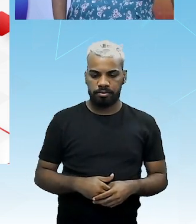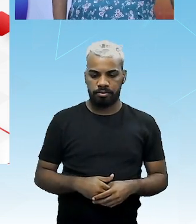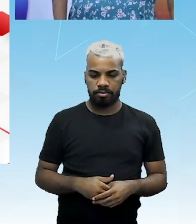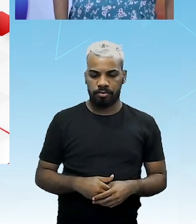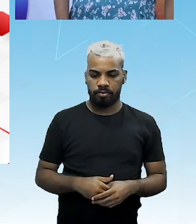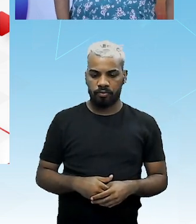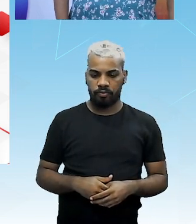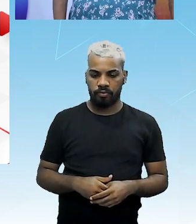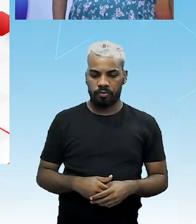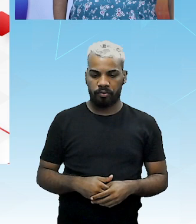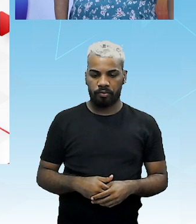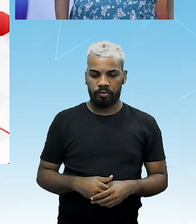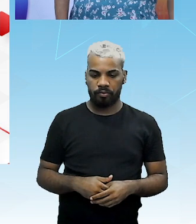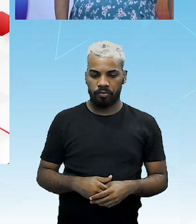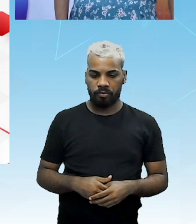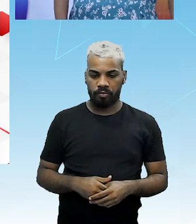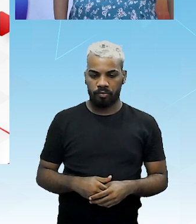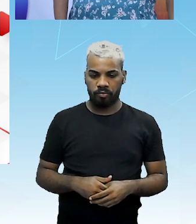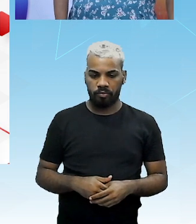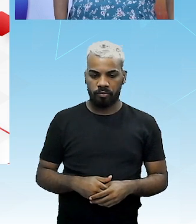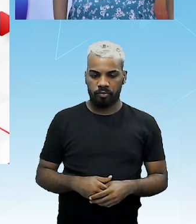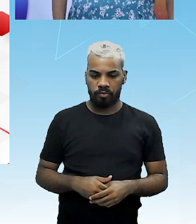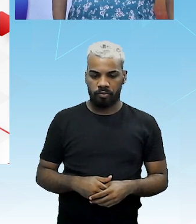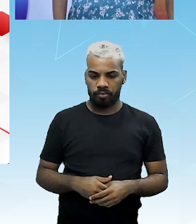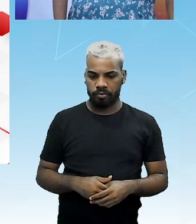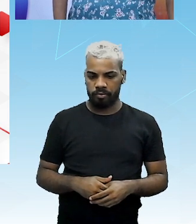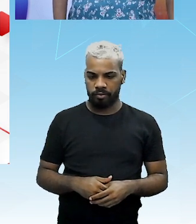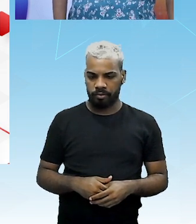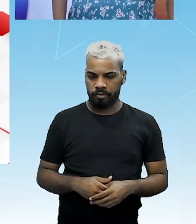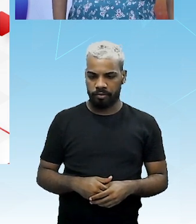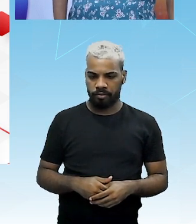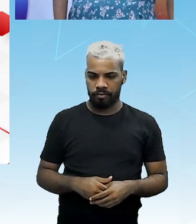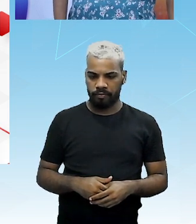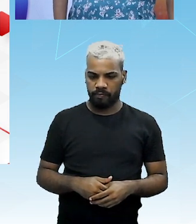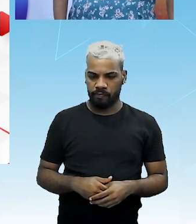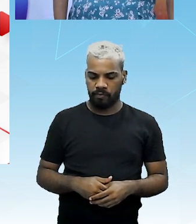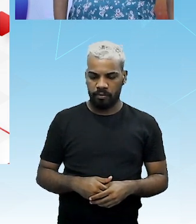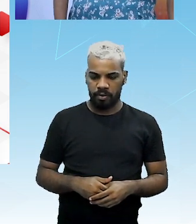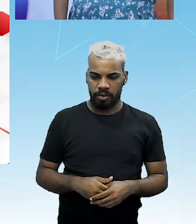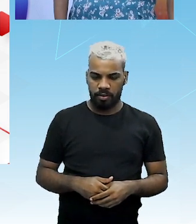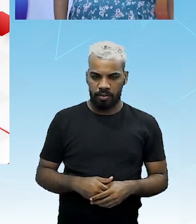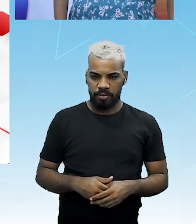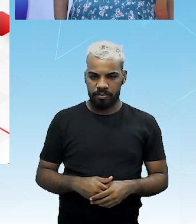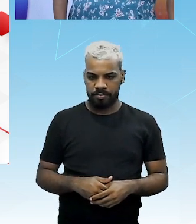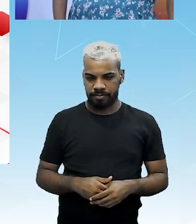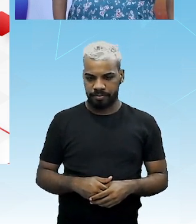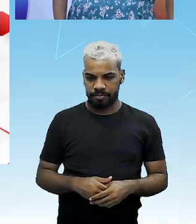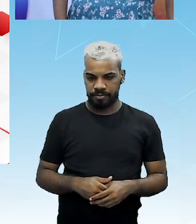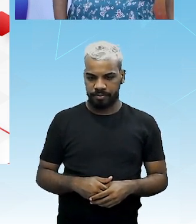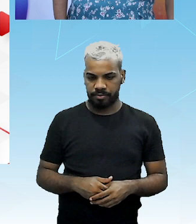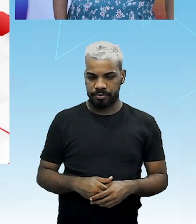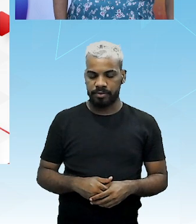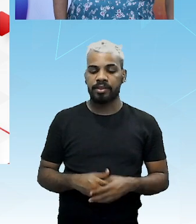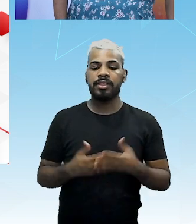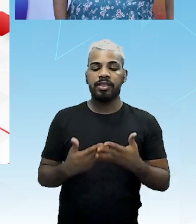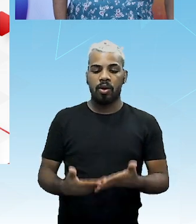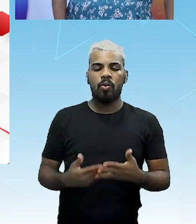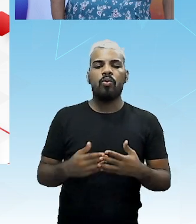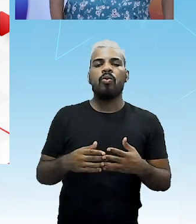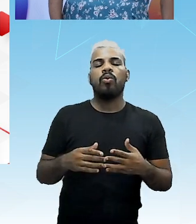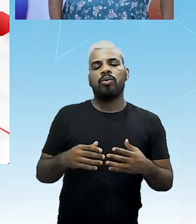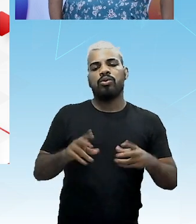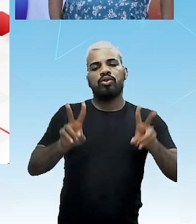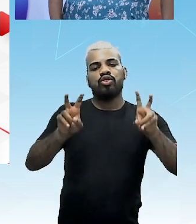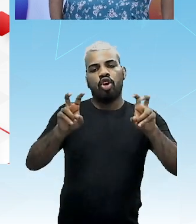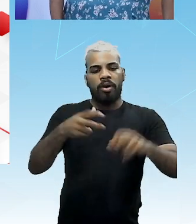Vamos para outra. Effect of the vaccine against COVID-19 on April. Os efeitos, né,